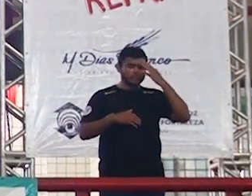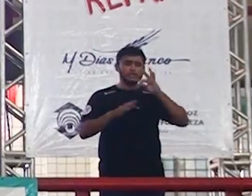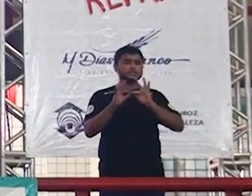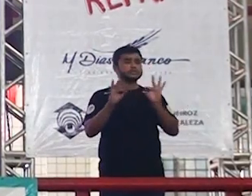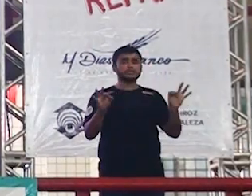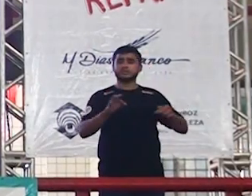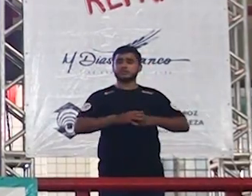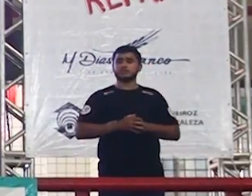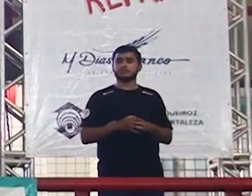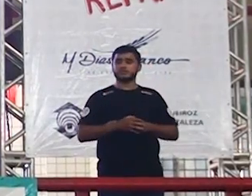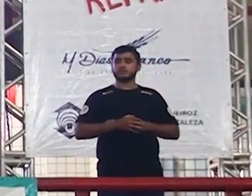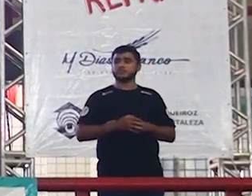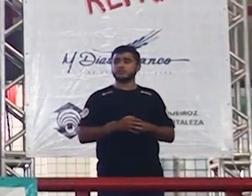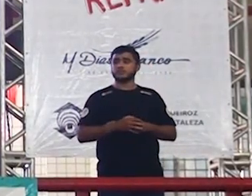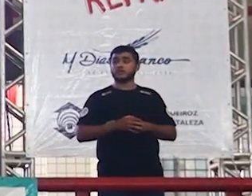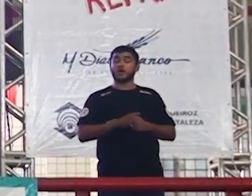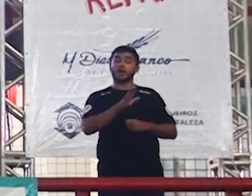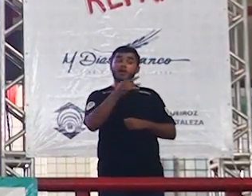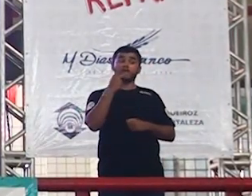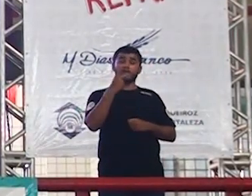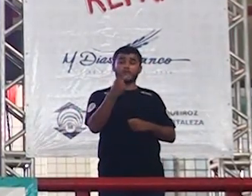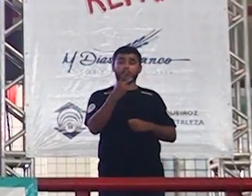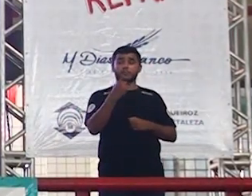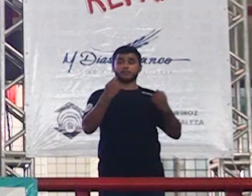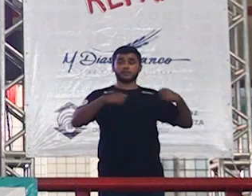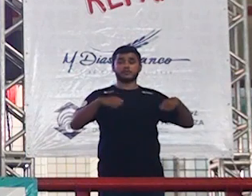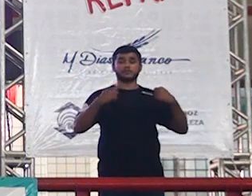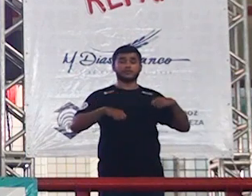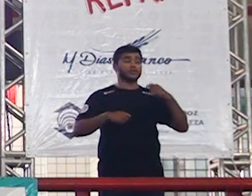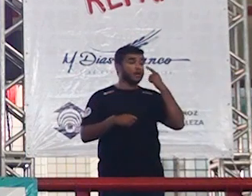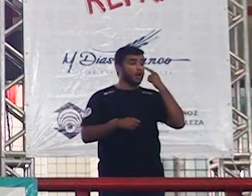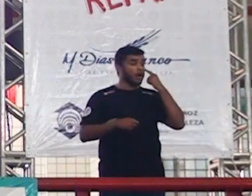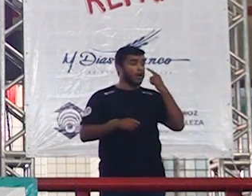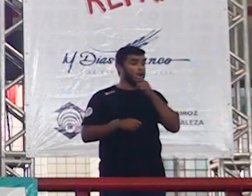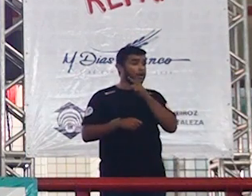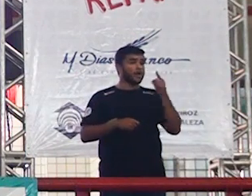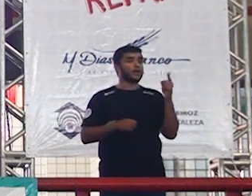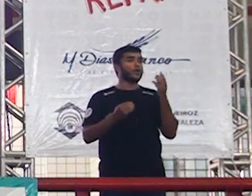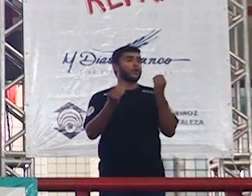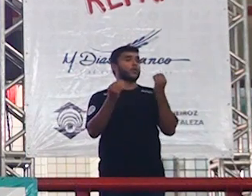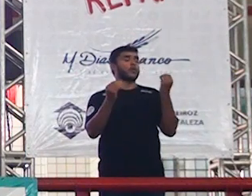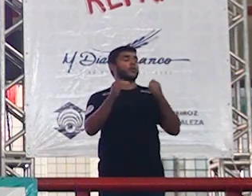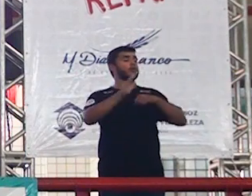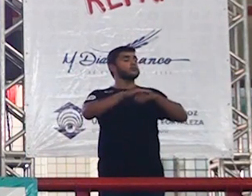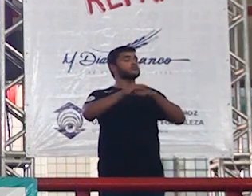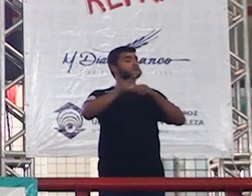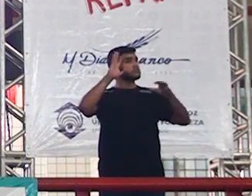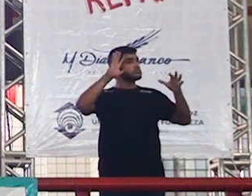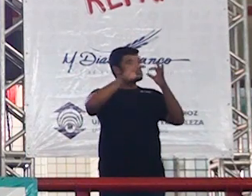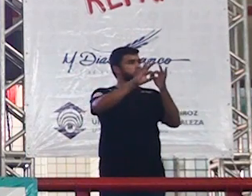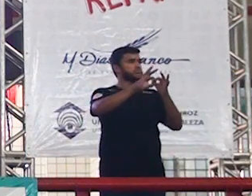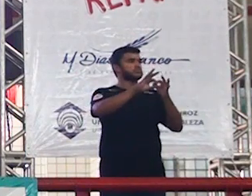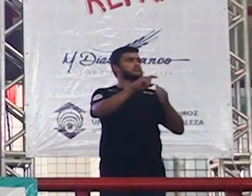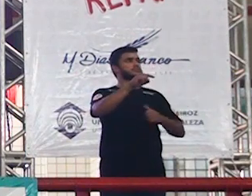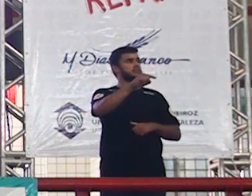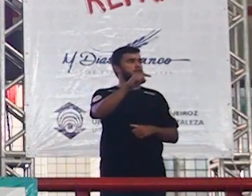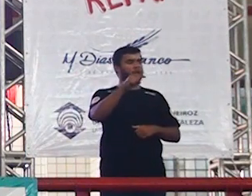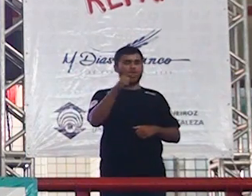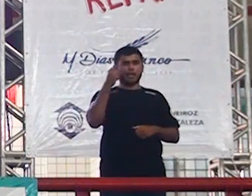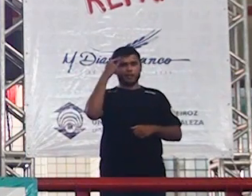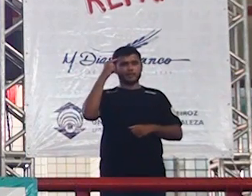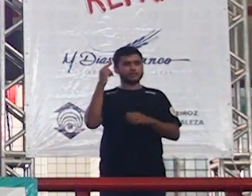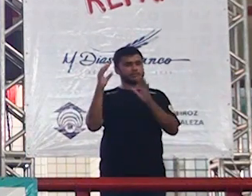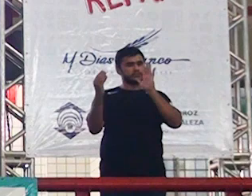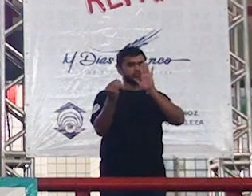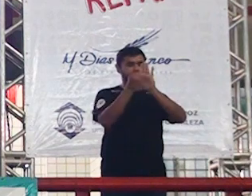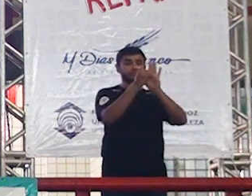simples? Simples entre aspas. Simples eu te mostrar como é que entra na redação. Mas não é simples para um aluno que